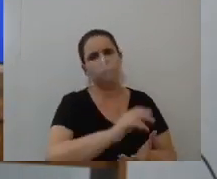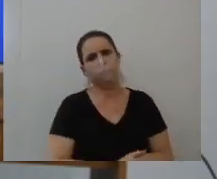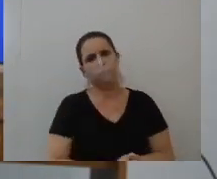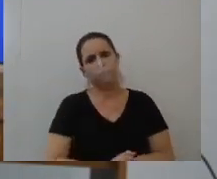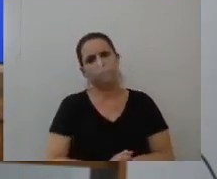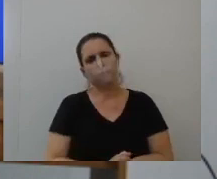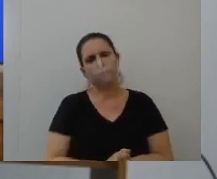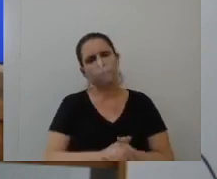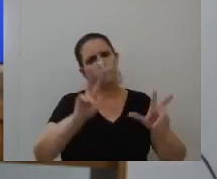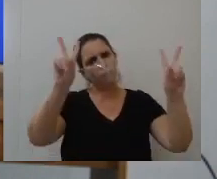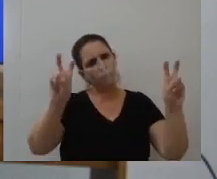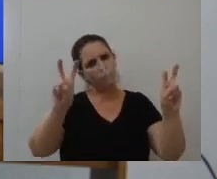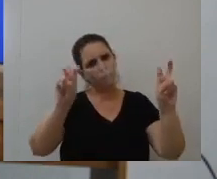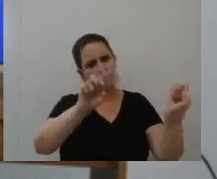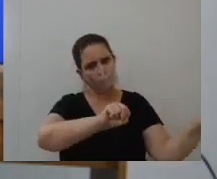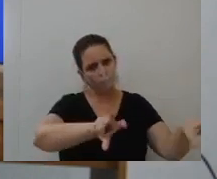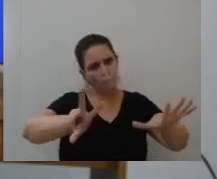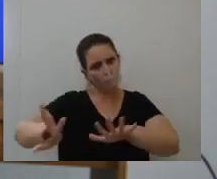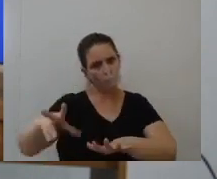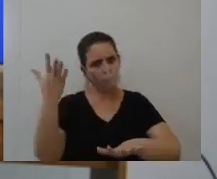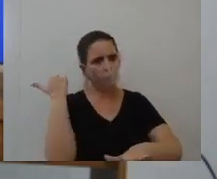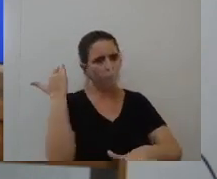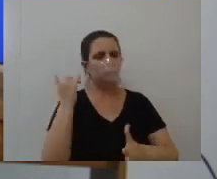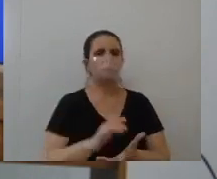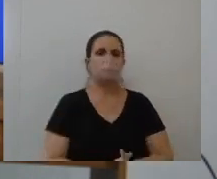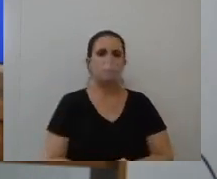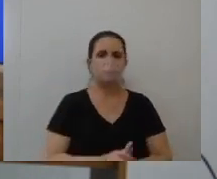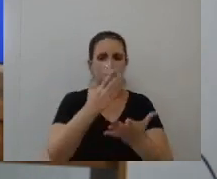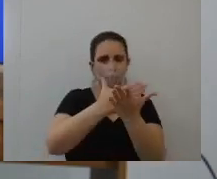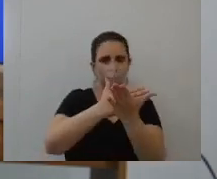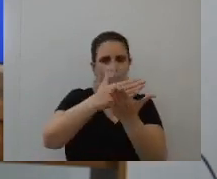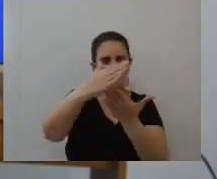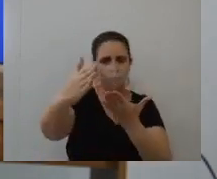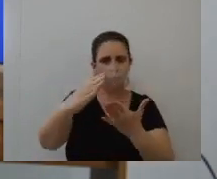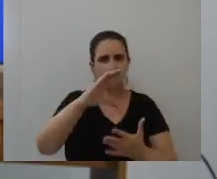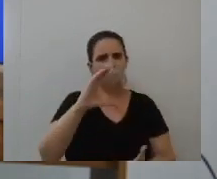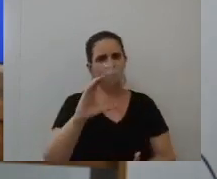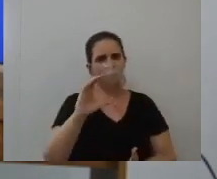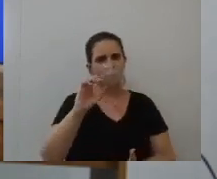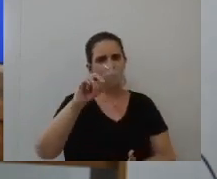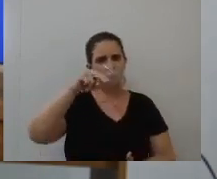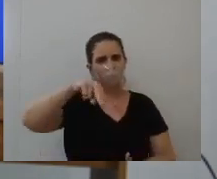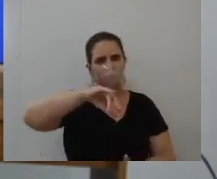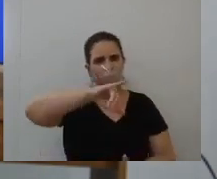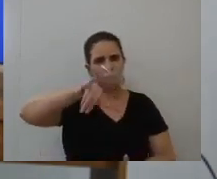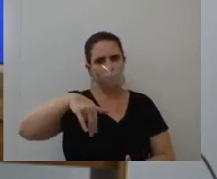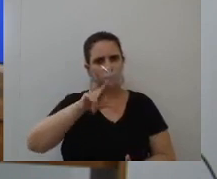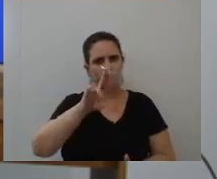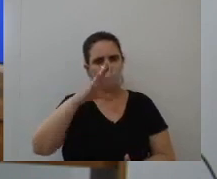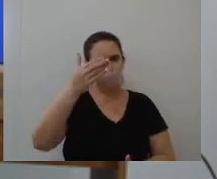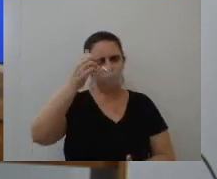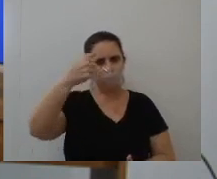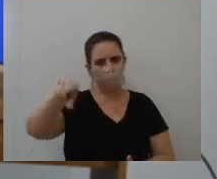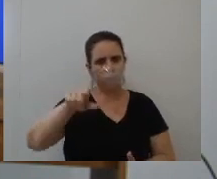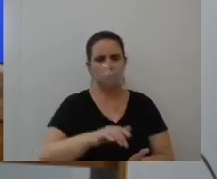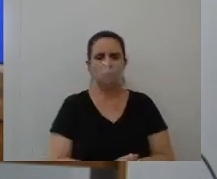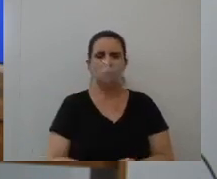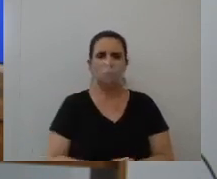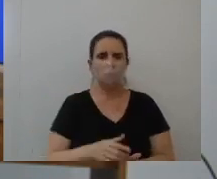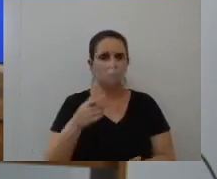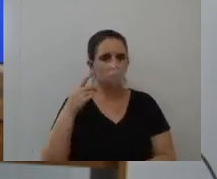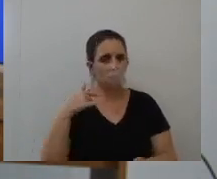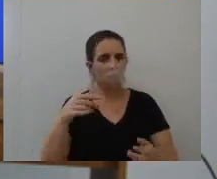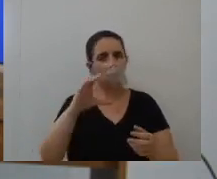do assunto que a gente viu na semana passada. Nós começamos a ver as conjunções na semana passada, vimos as